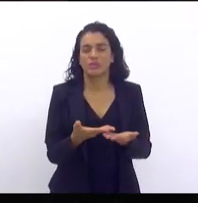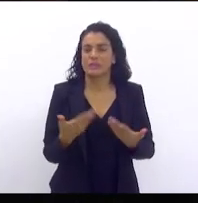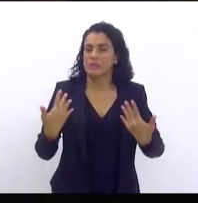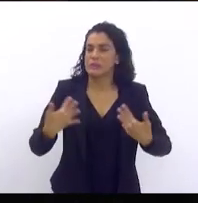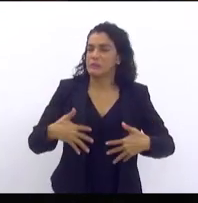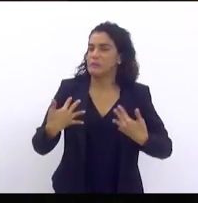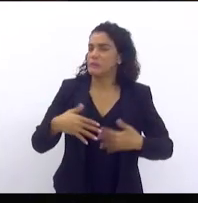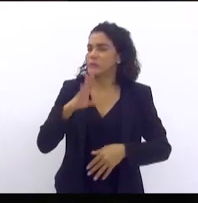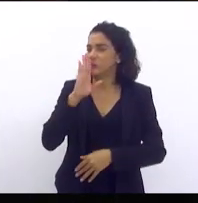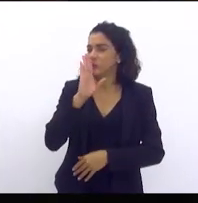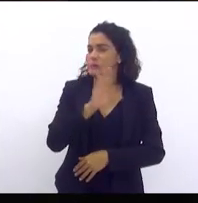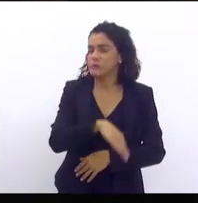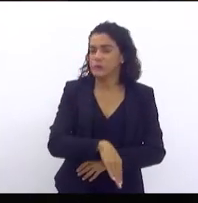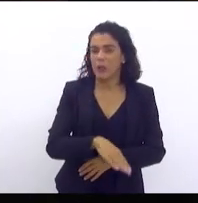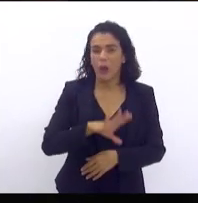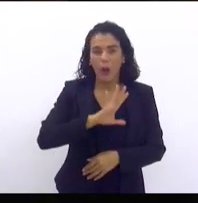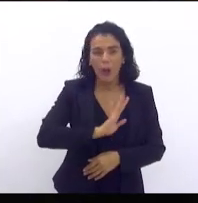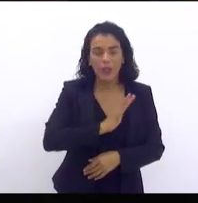profundamente desacreditado.